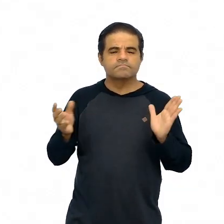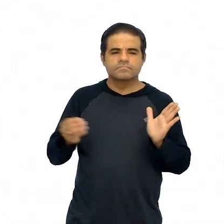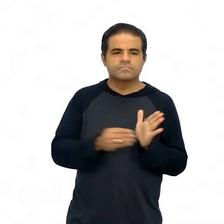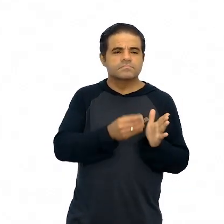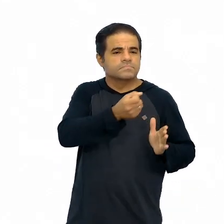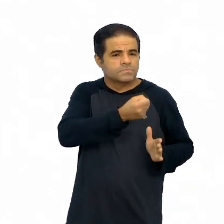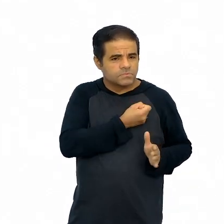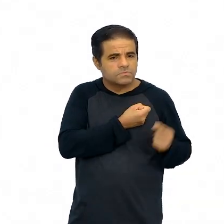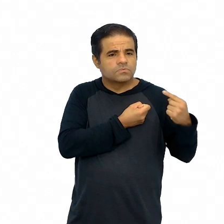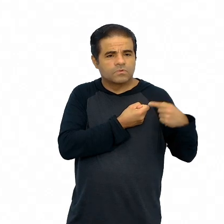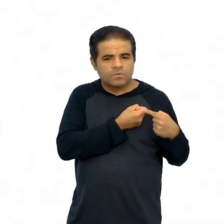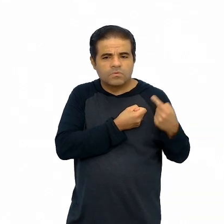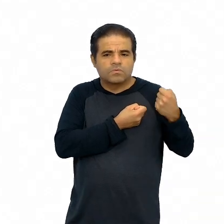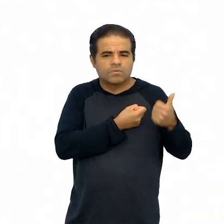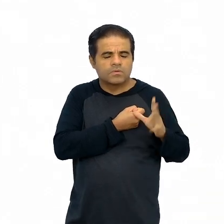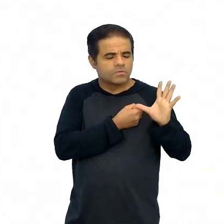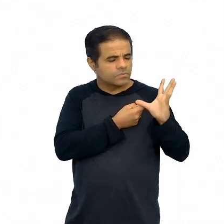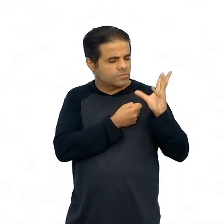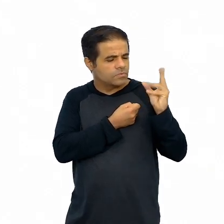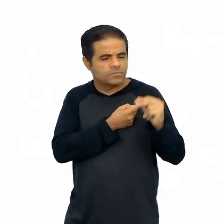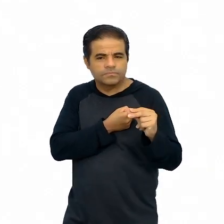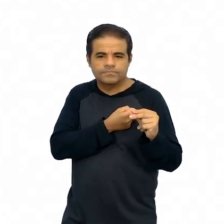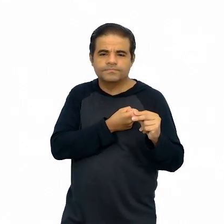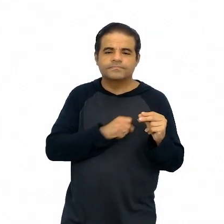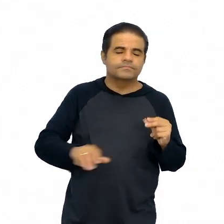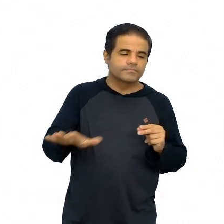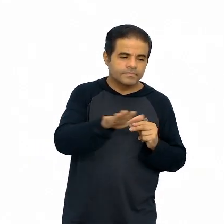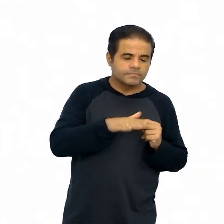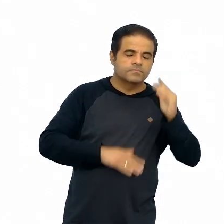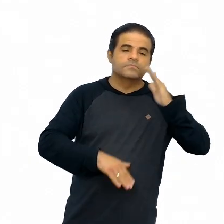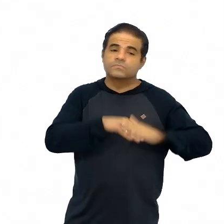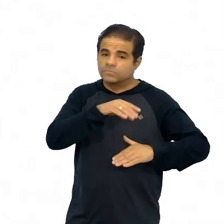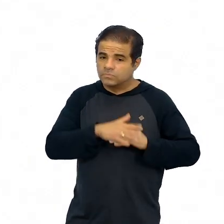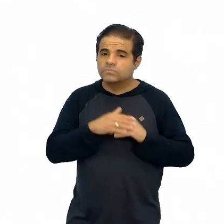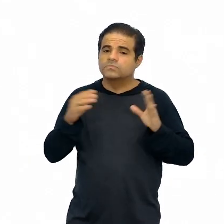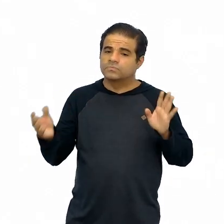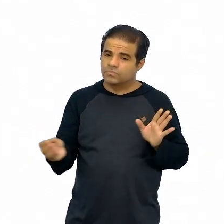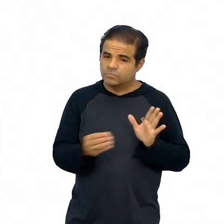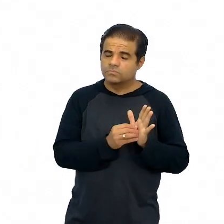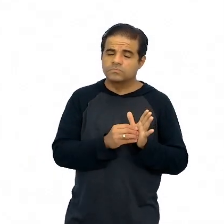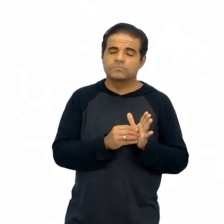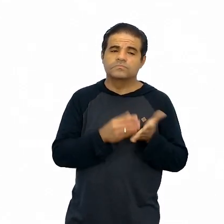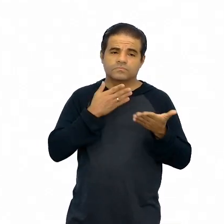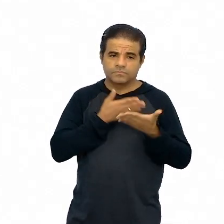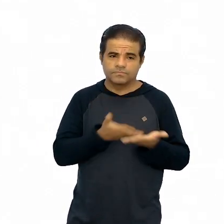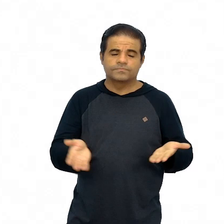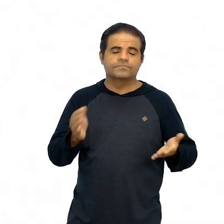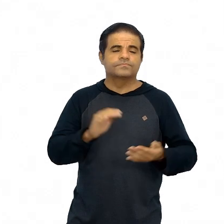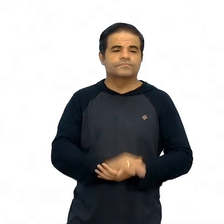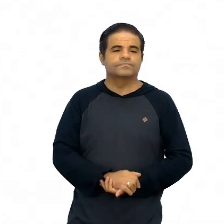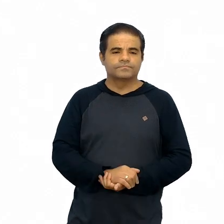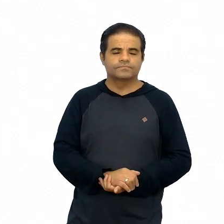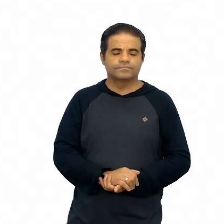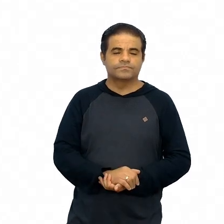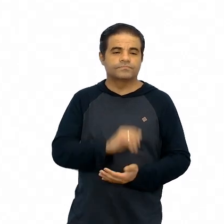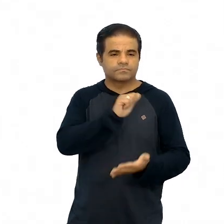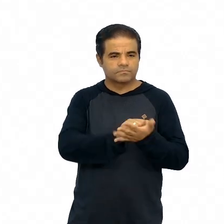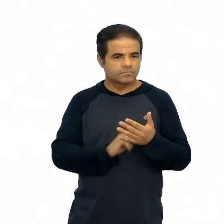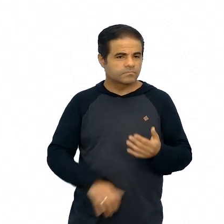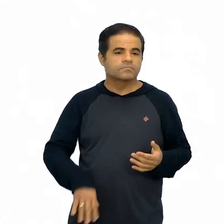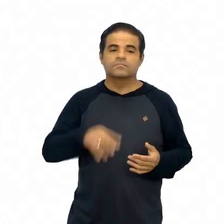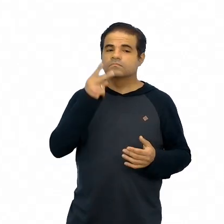reais, quase todas as atividades, as raízes não são exatas. A